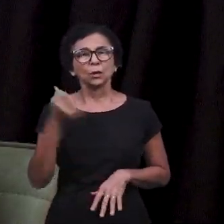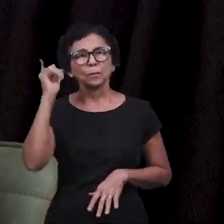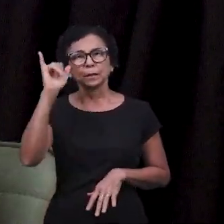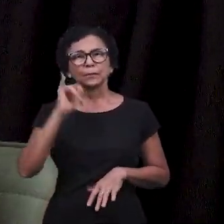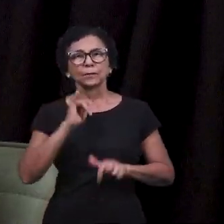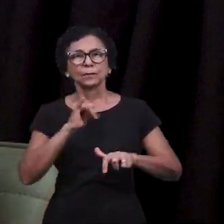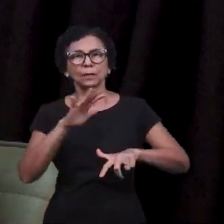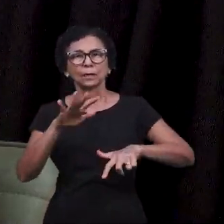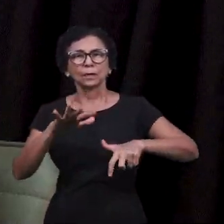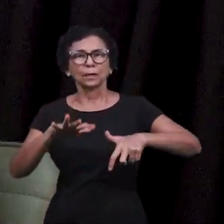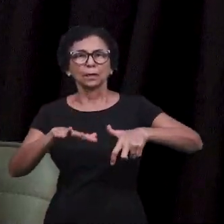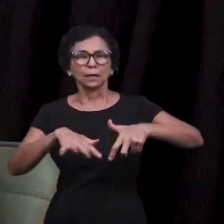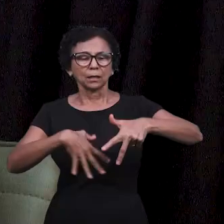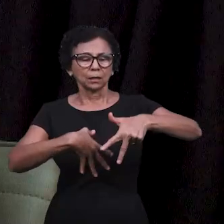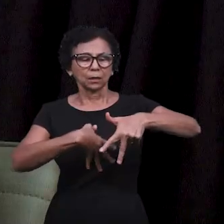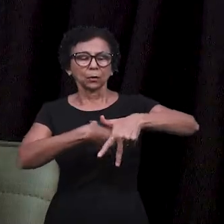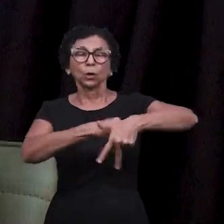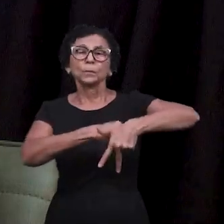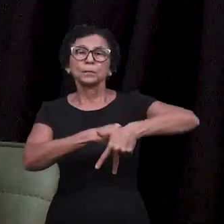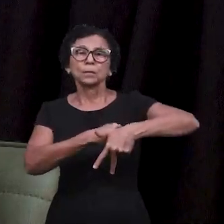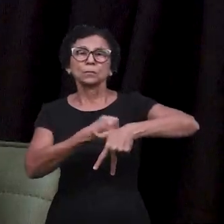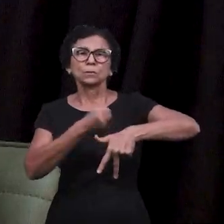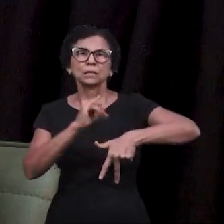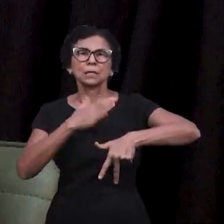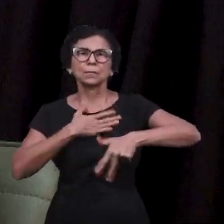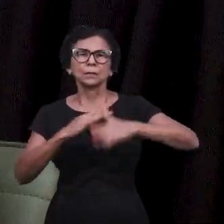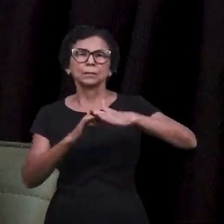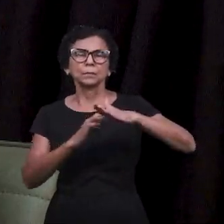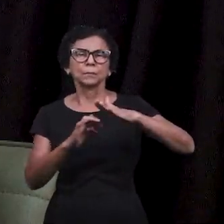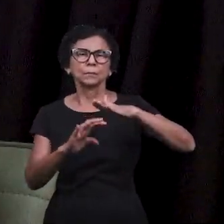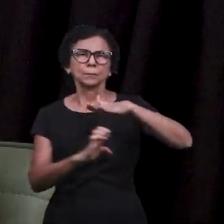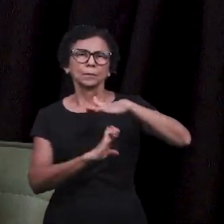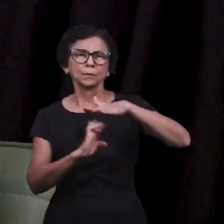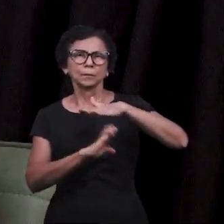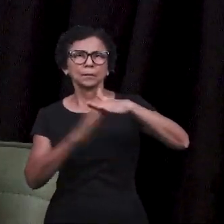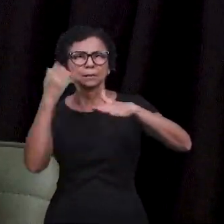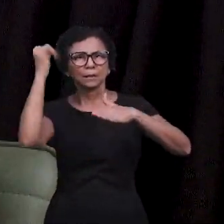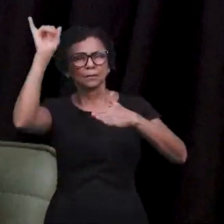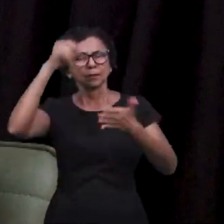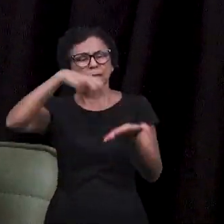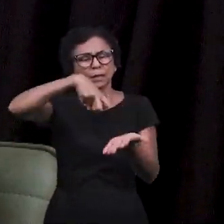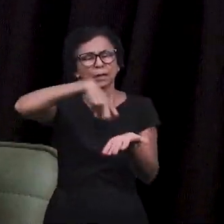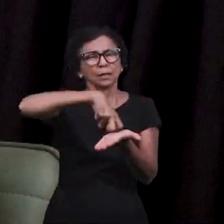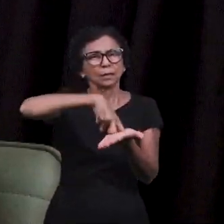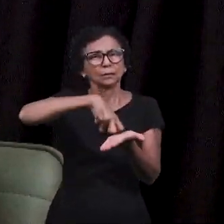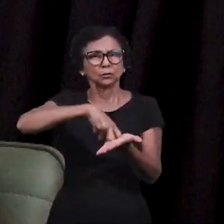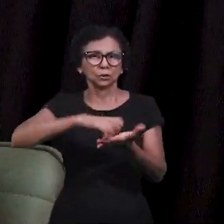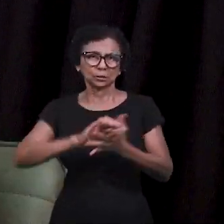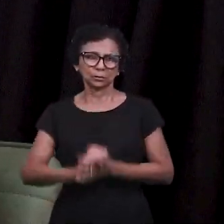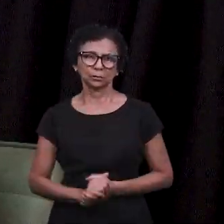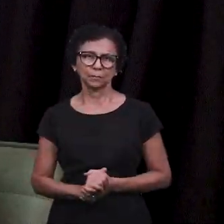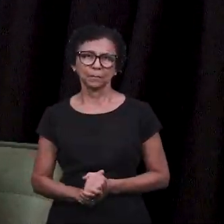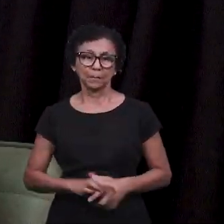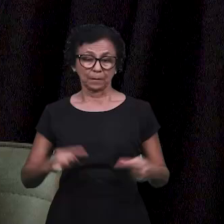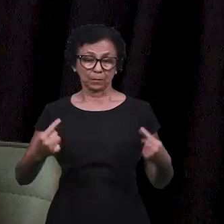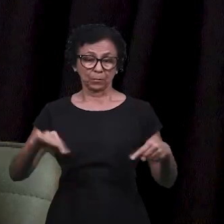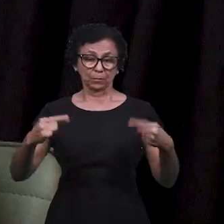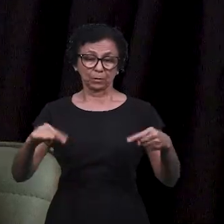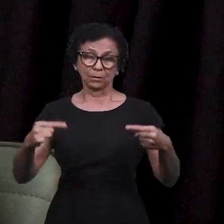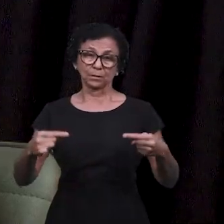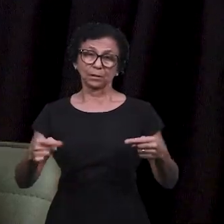punida, mas principalmente para demonstrar que isso gera um diferencial competitivo. Um diferencial importante. competitivo,